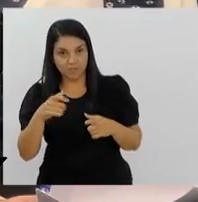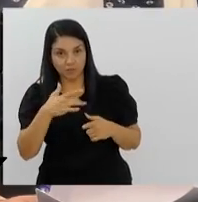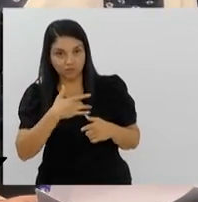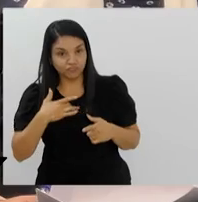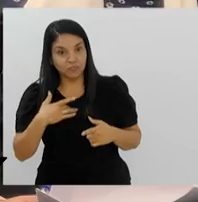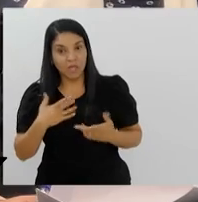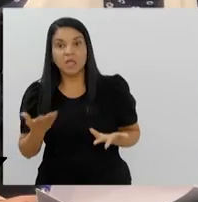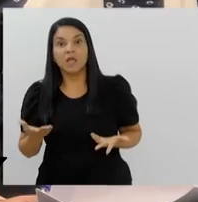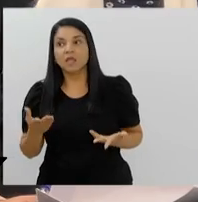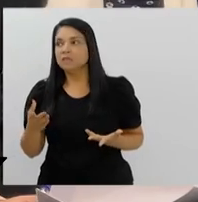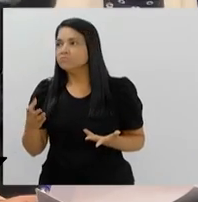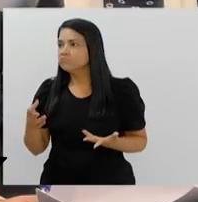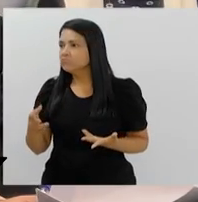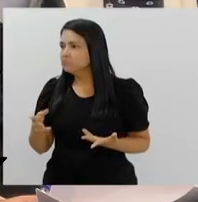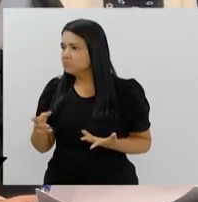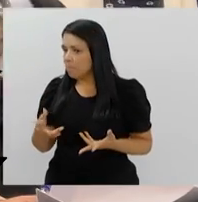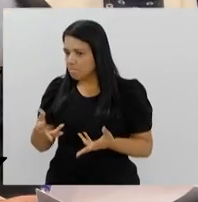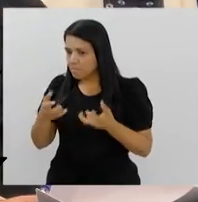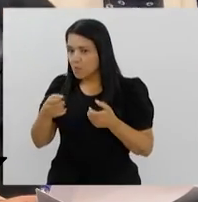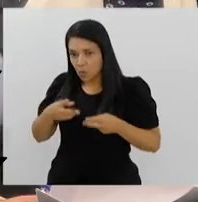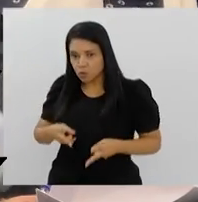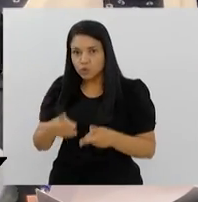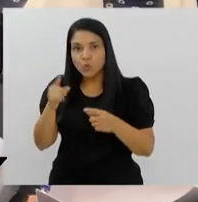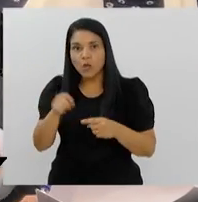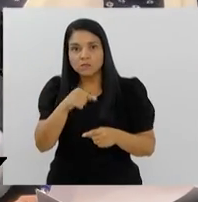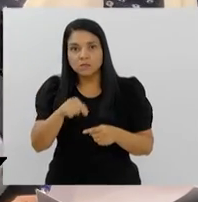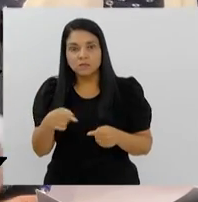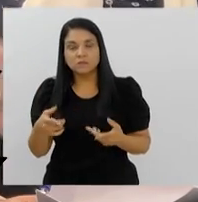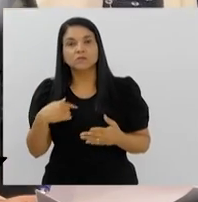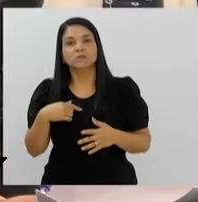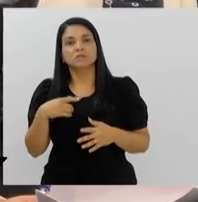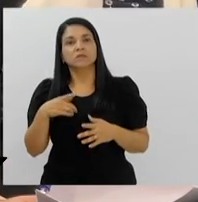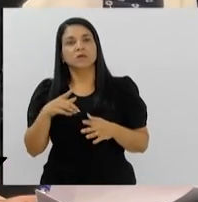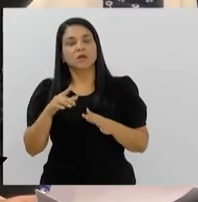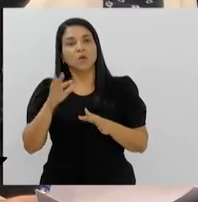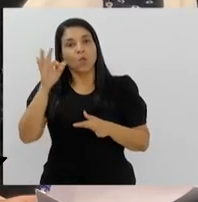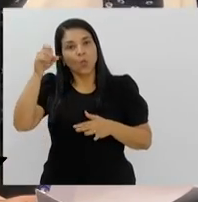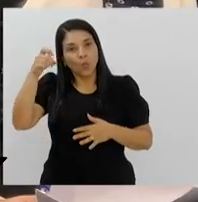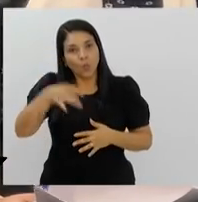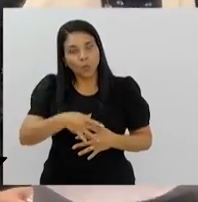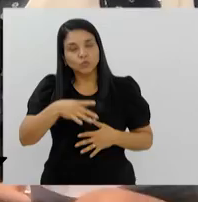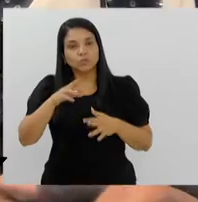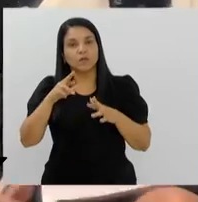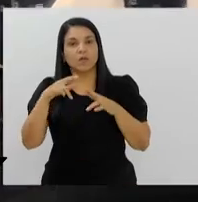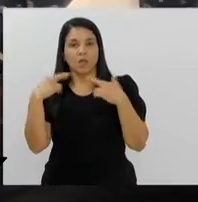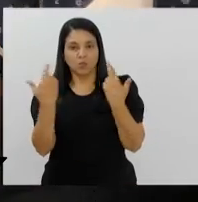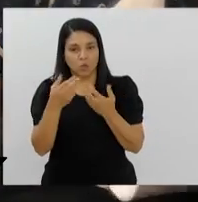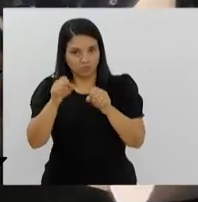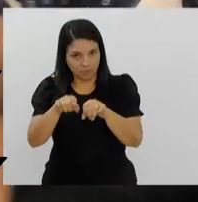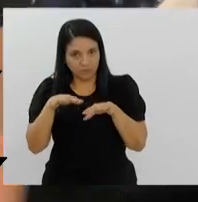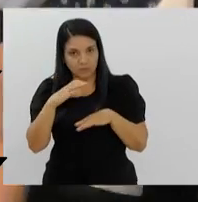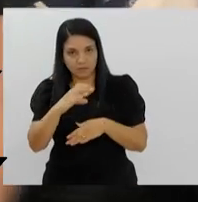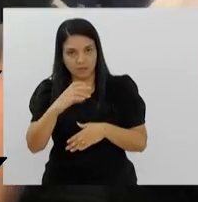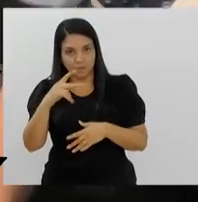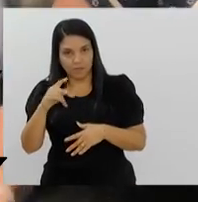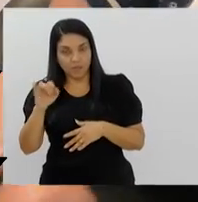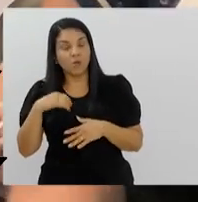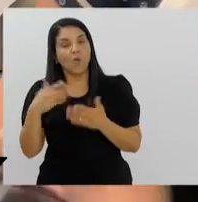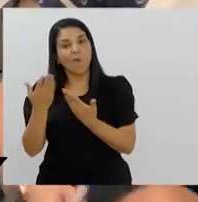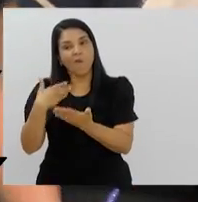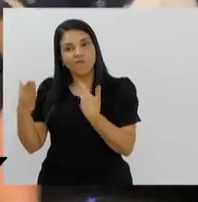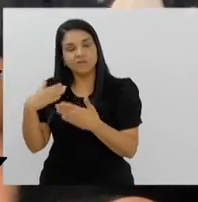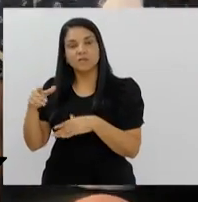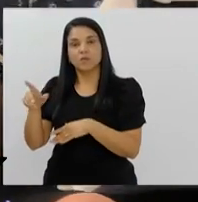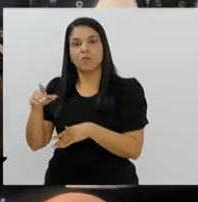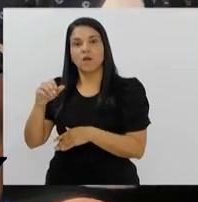conversei com que nós tivemos a última sessão on estávamos todos aqui eu falei para o representante da brange que é Associação Brasileira dos planos de